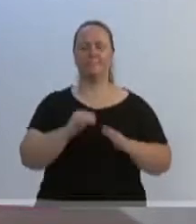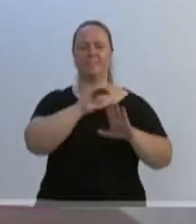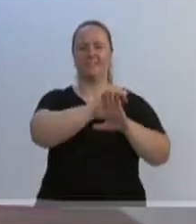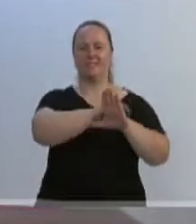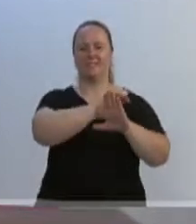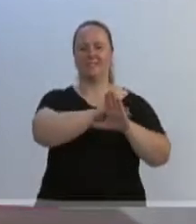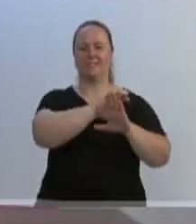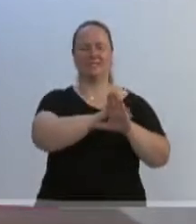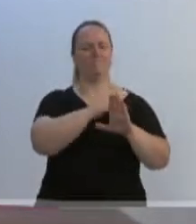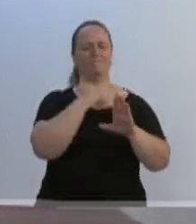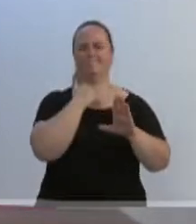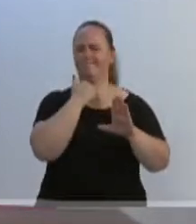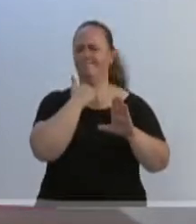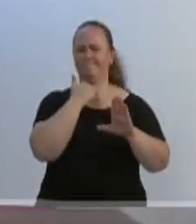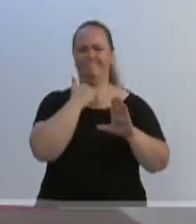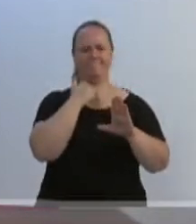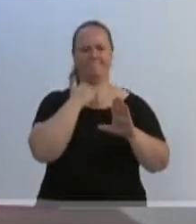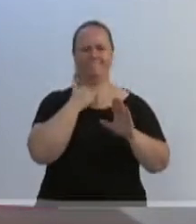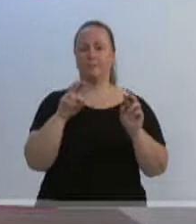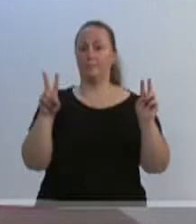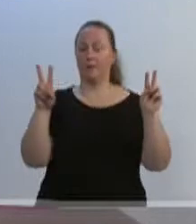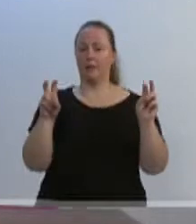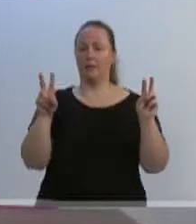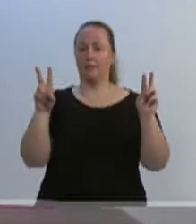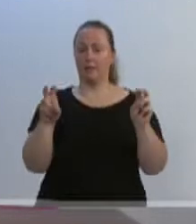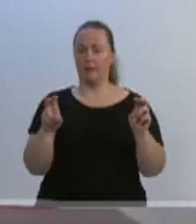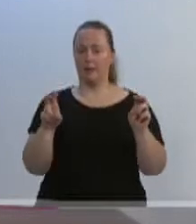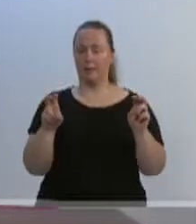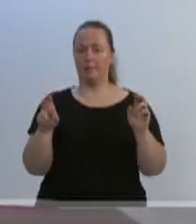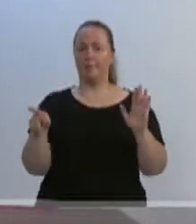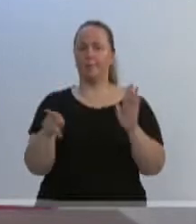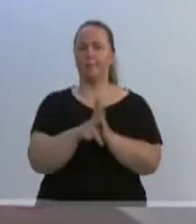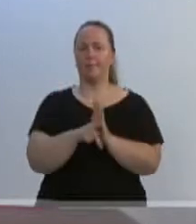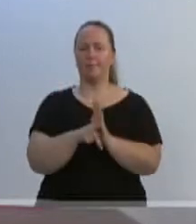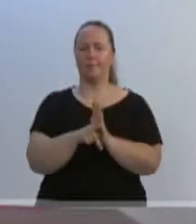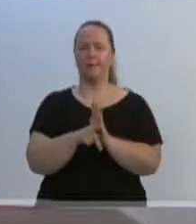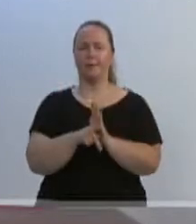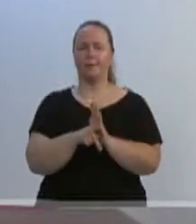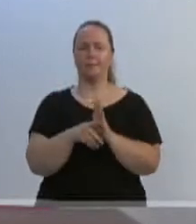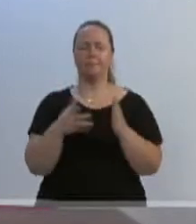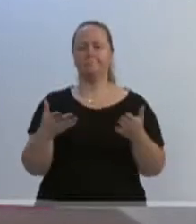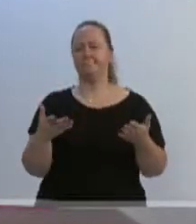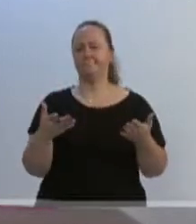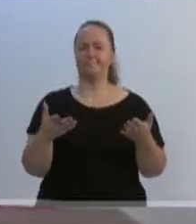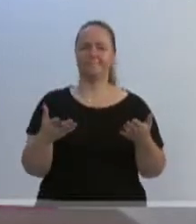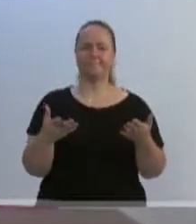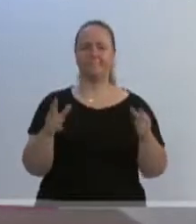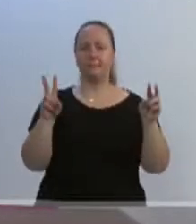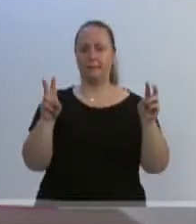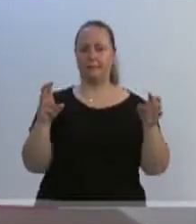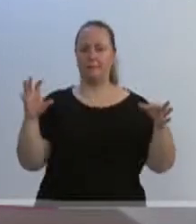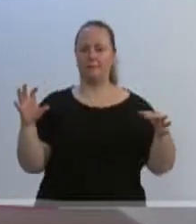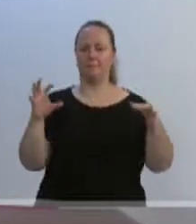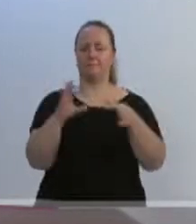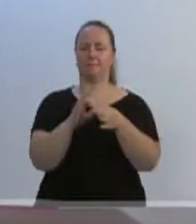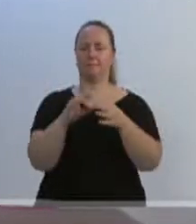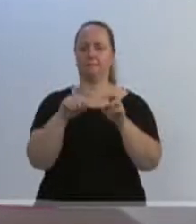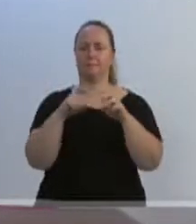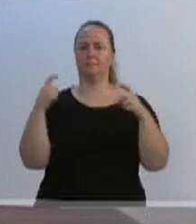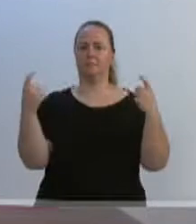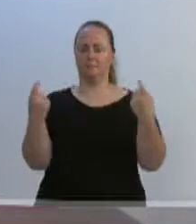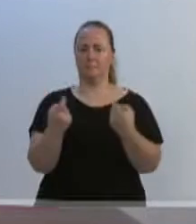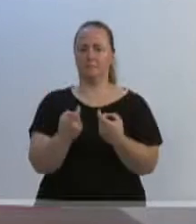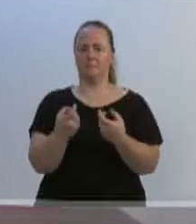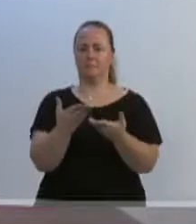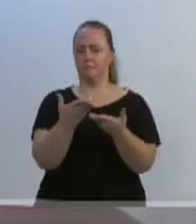Ou seja, tratar de um tema exclusivamente que trata de um tema ligado à sexualidade